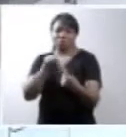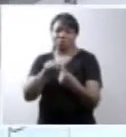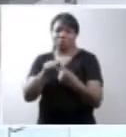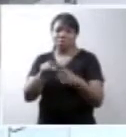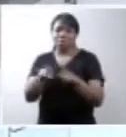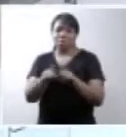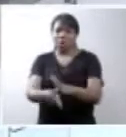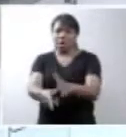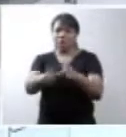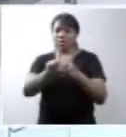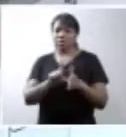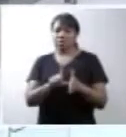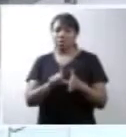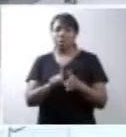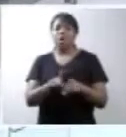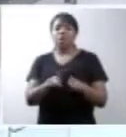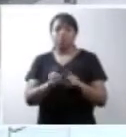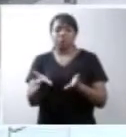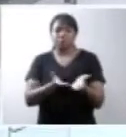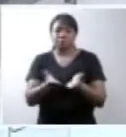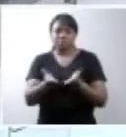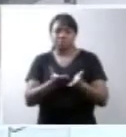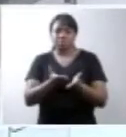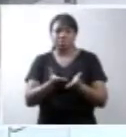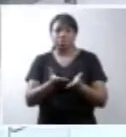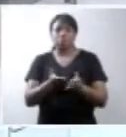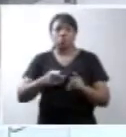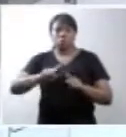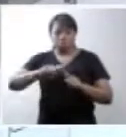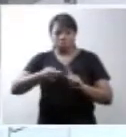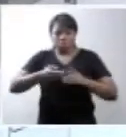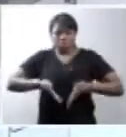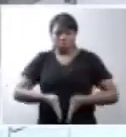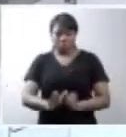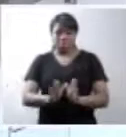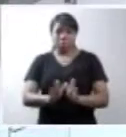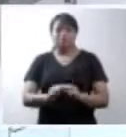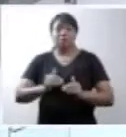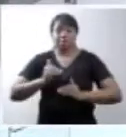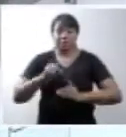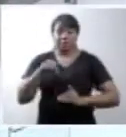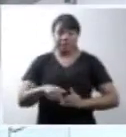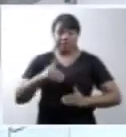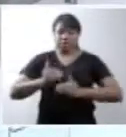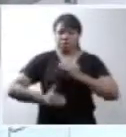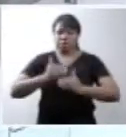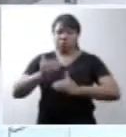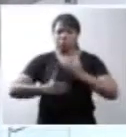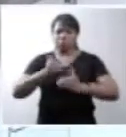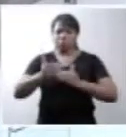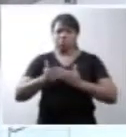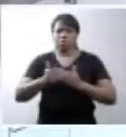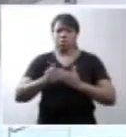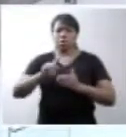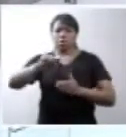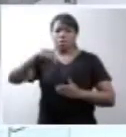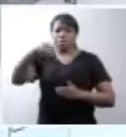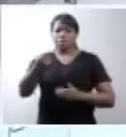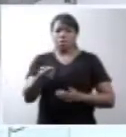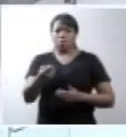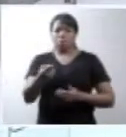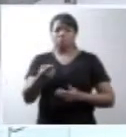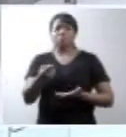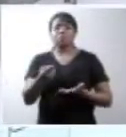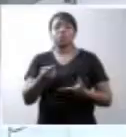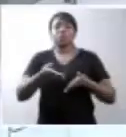proposta de uma antecipação terapêutica do parto, com base no argumento de que o desenvolvimento daquele feto na vida extrauterina